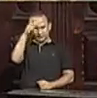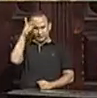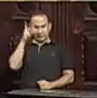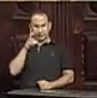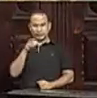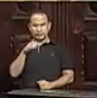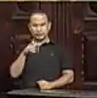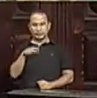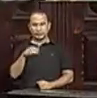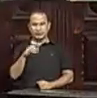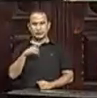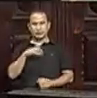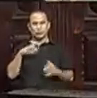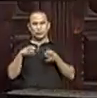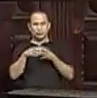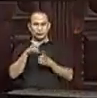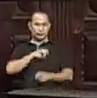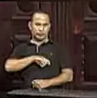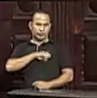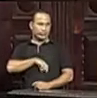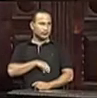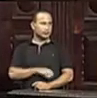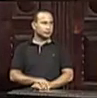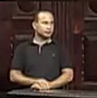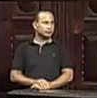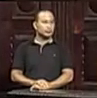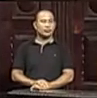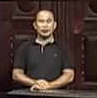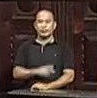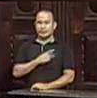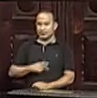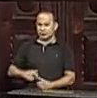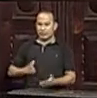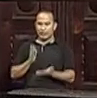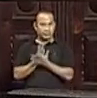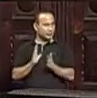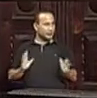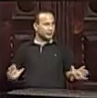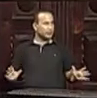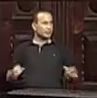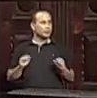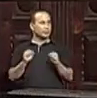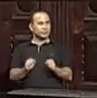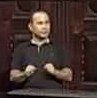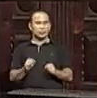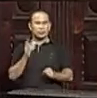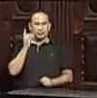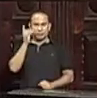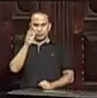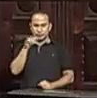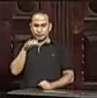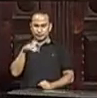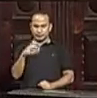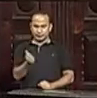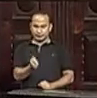dele de maldade. Senhora presidente, concluindo, eu queria, deputada Lucinha,